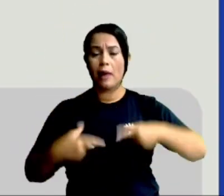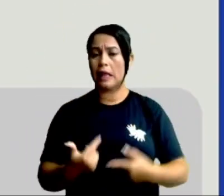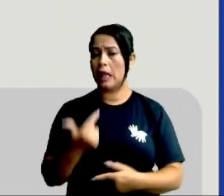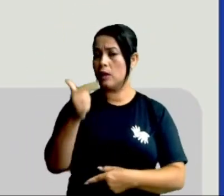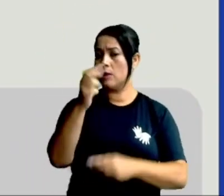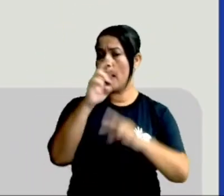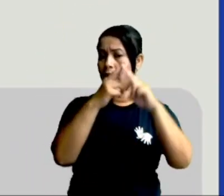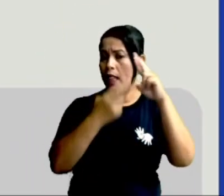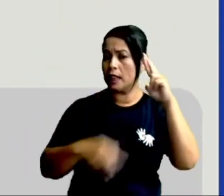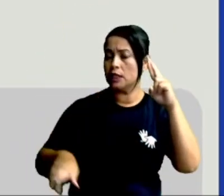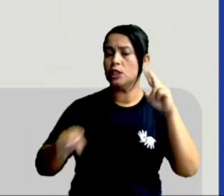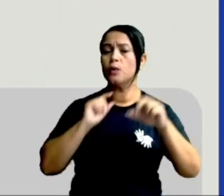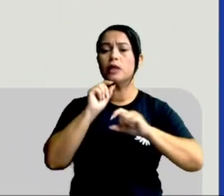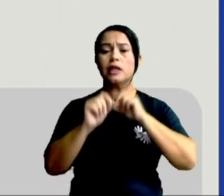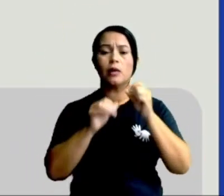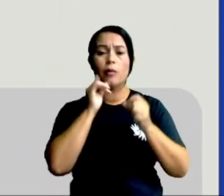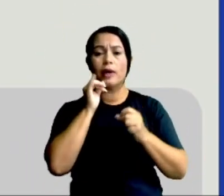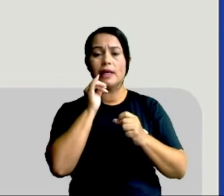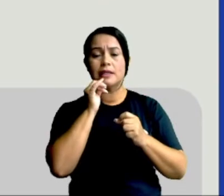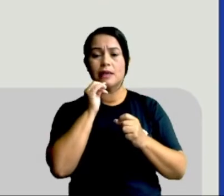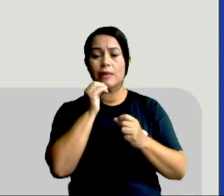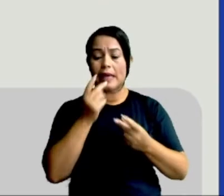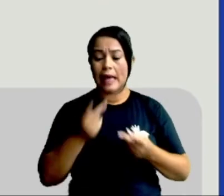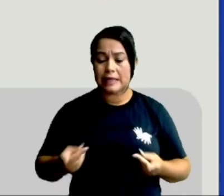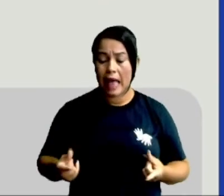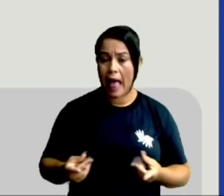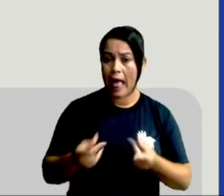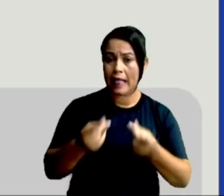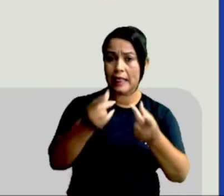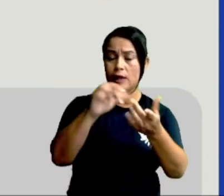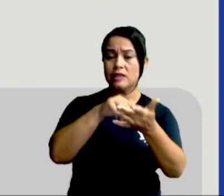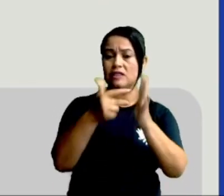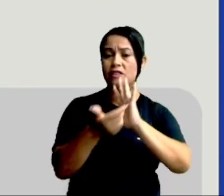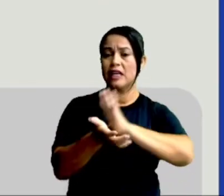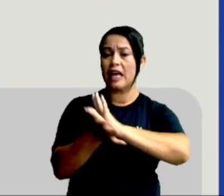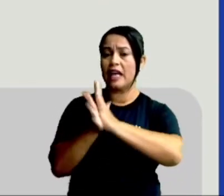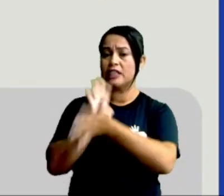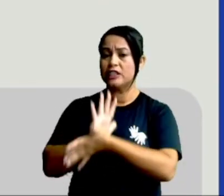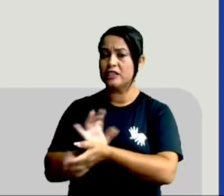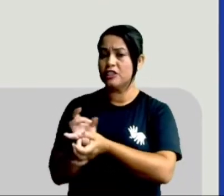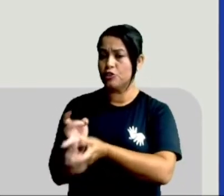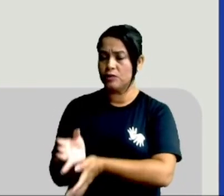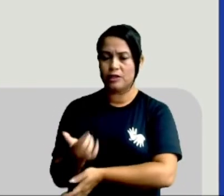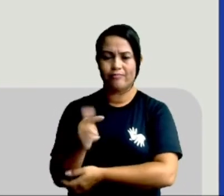religião em que esse eterno seja a destruição, tá?